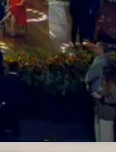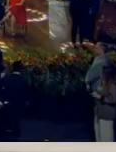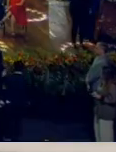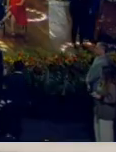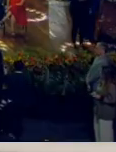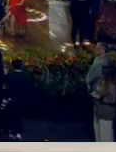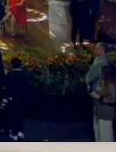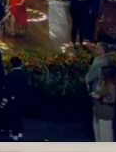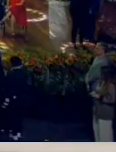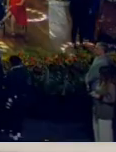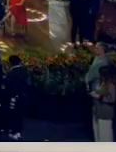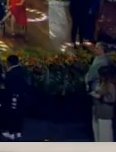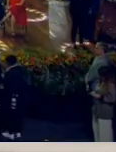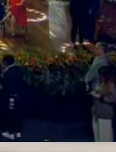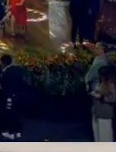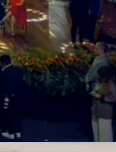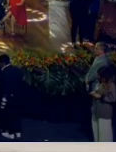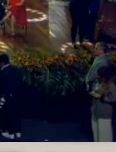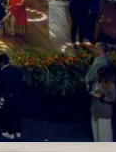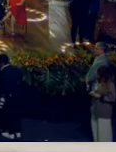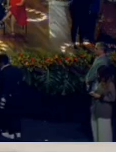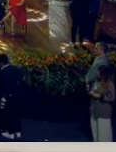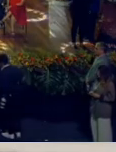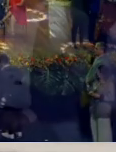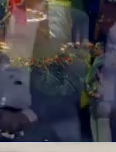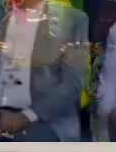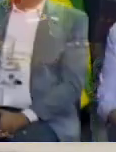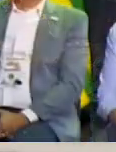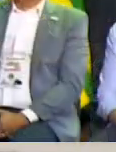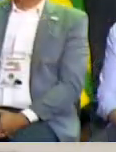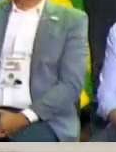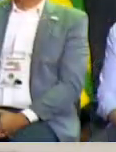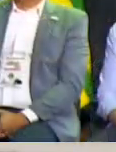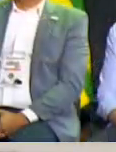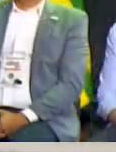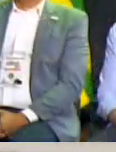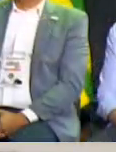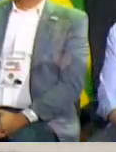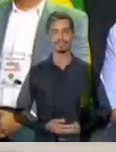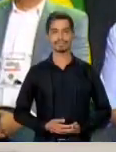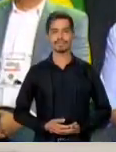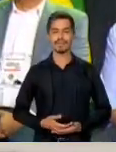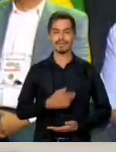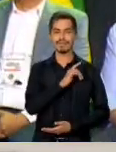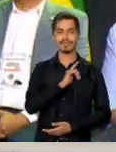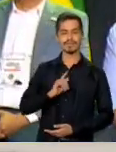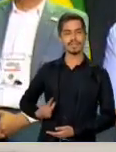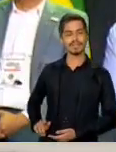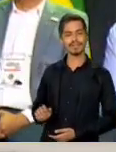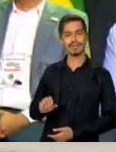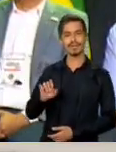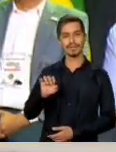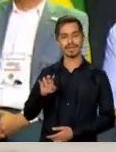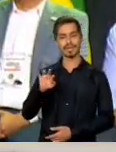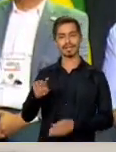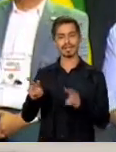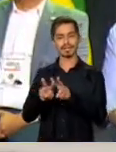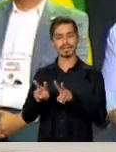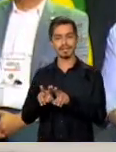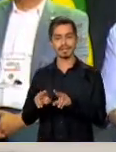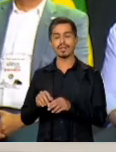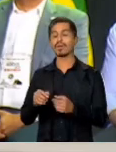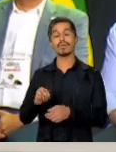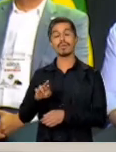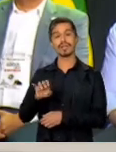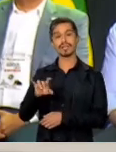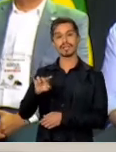a partir do modelo que foi desenvolvido pelo governador Wellington e pelo senhor, ajudando